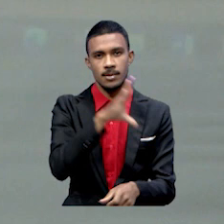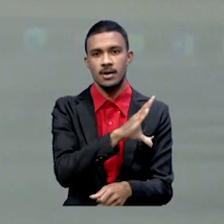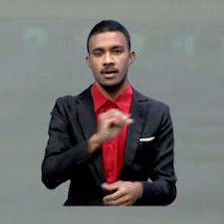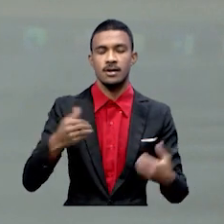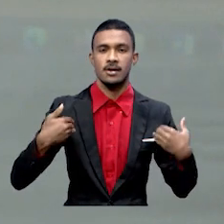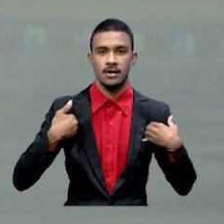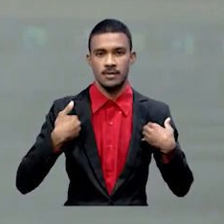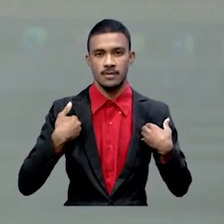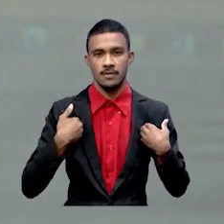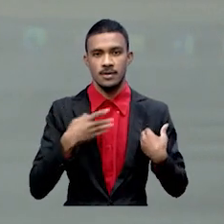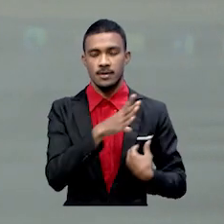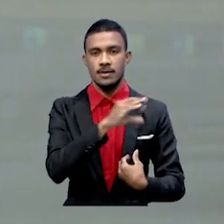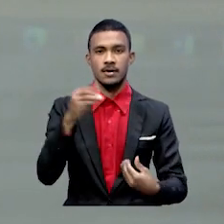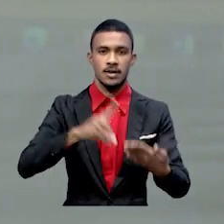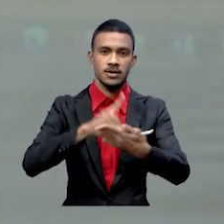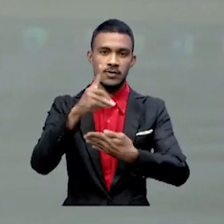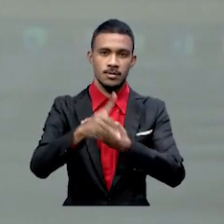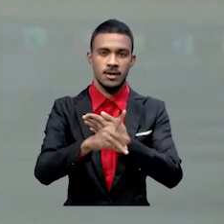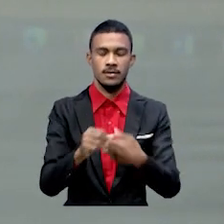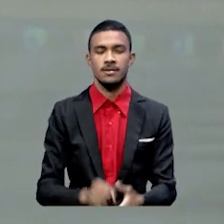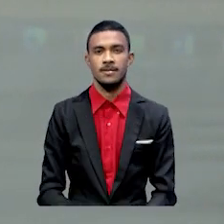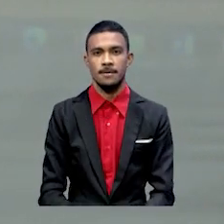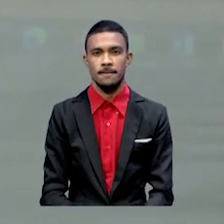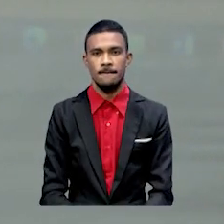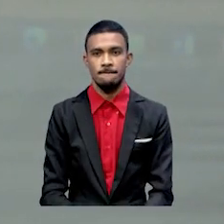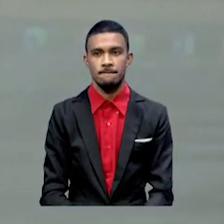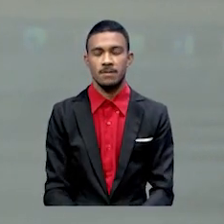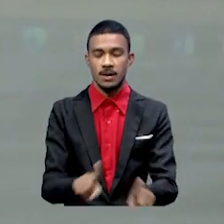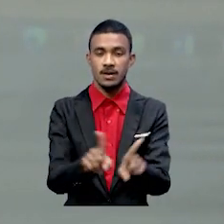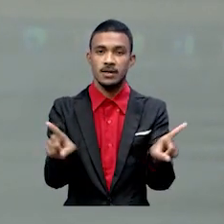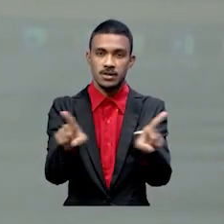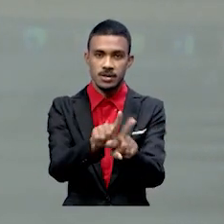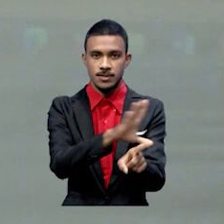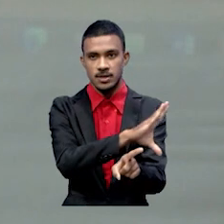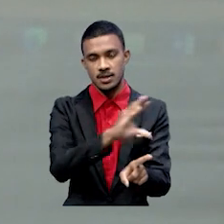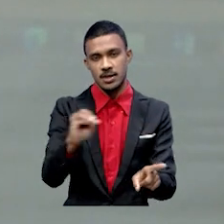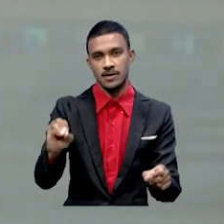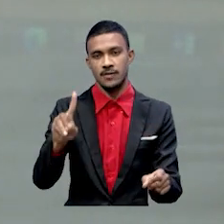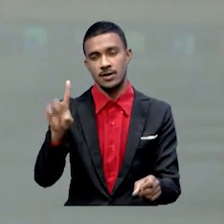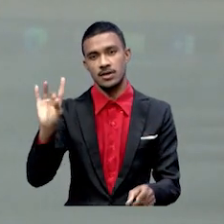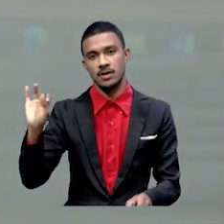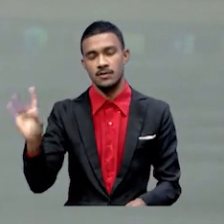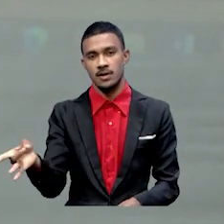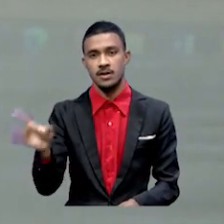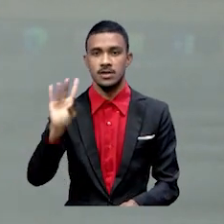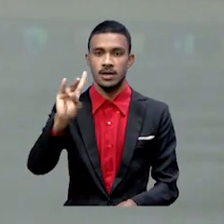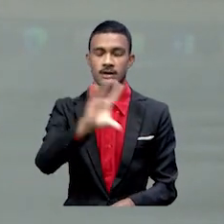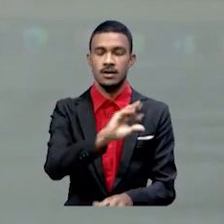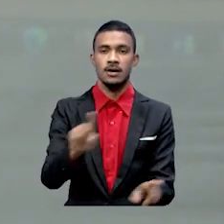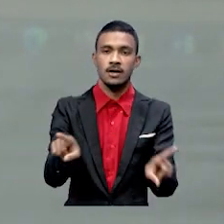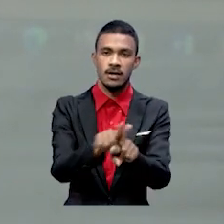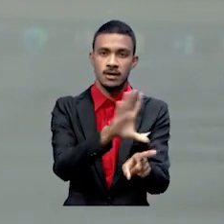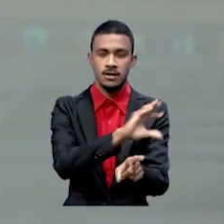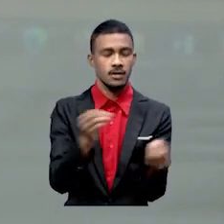via de desenvolvimento. E vimos isso em 2006, 2007, com a crise. Portanto,